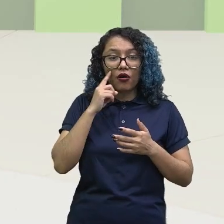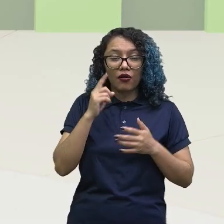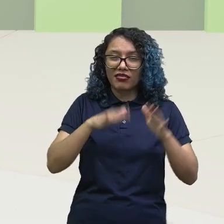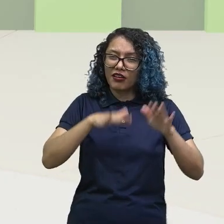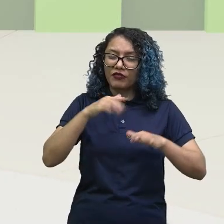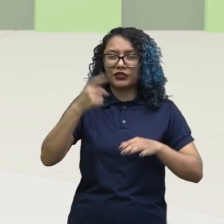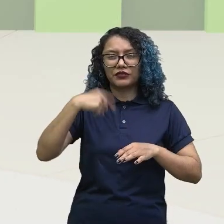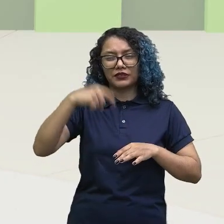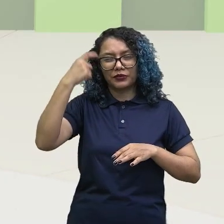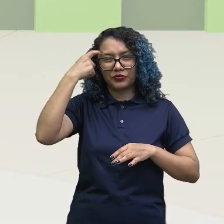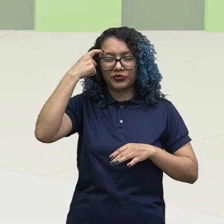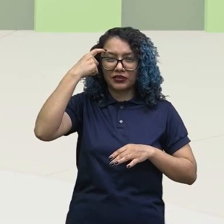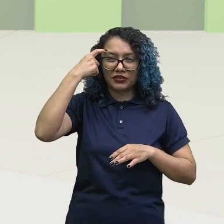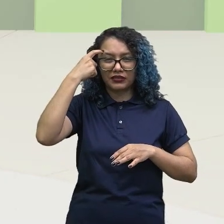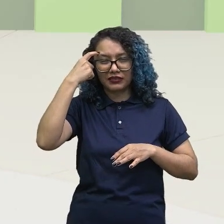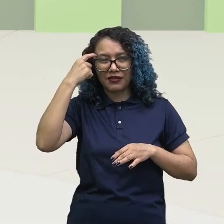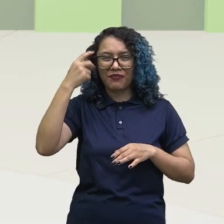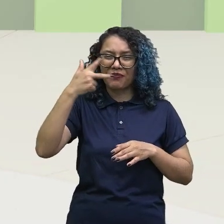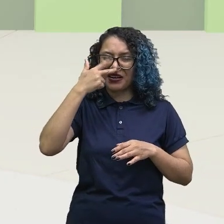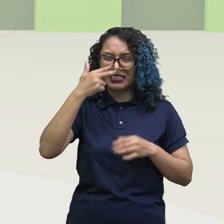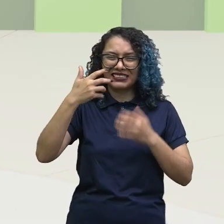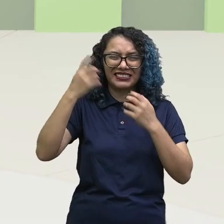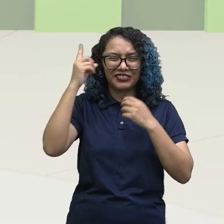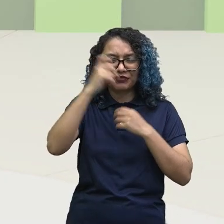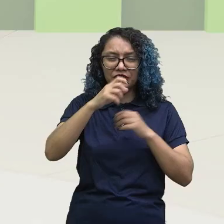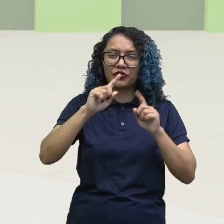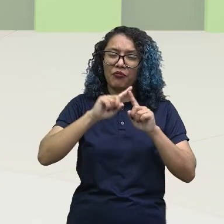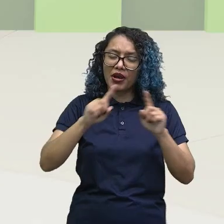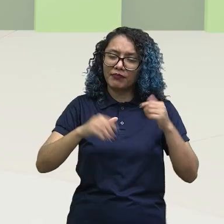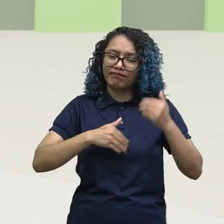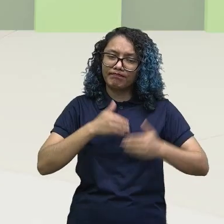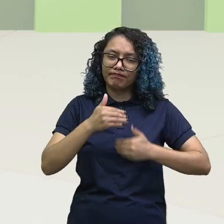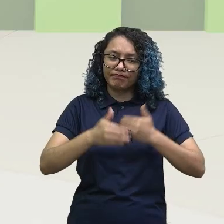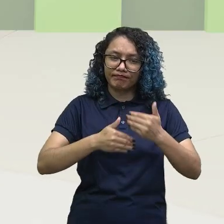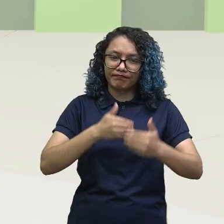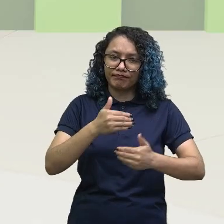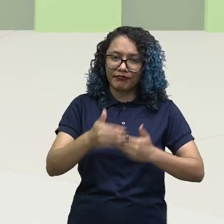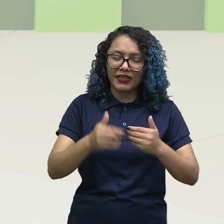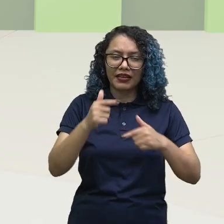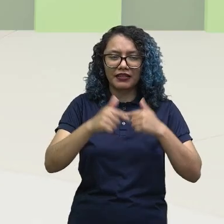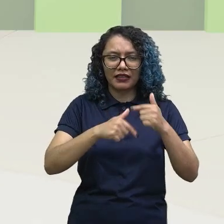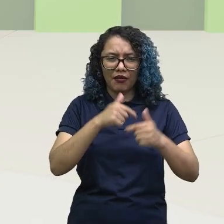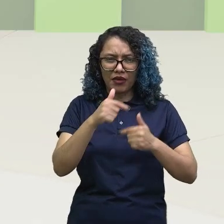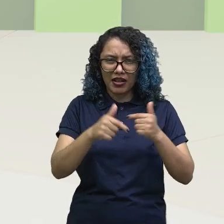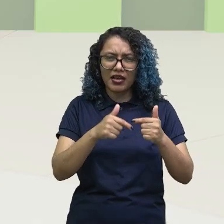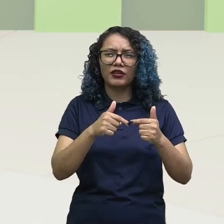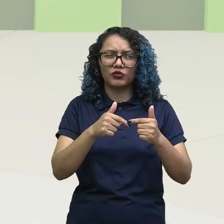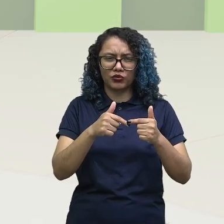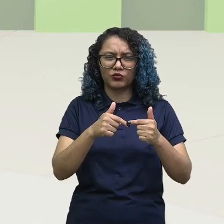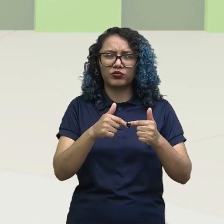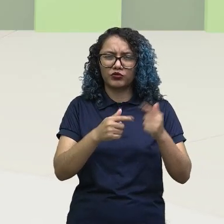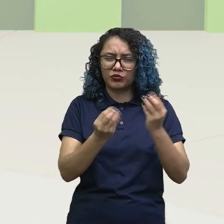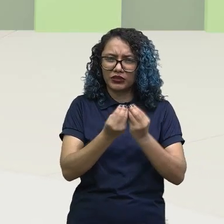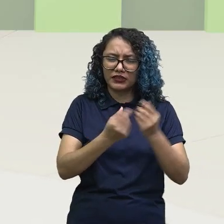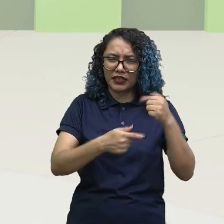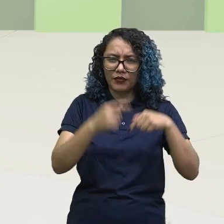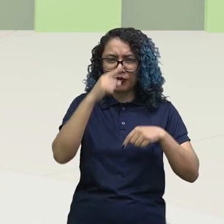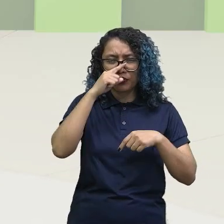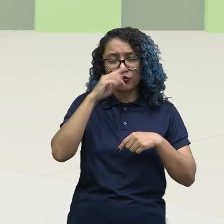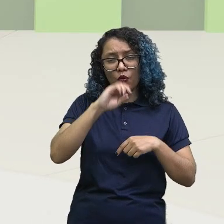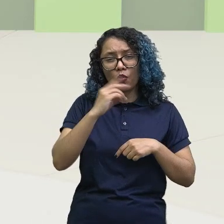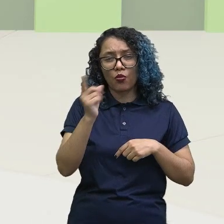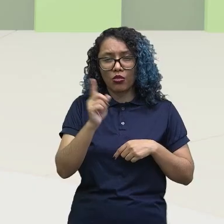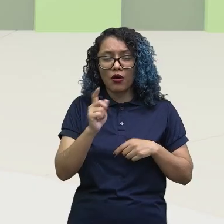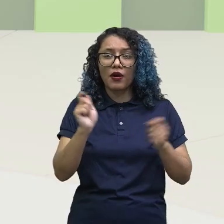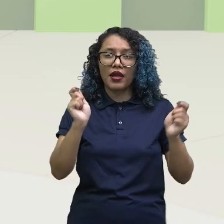você pensando dá trabalho, mas ao longo do tempo, você trabalhando com substâncias químicas perigosas ou não, você vai